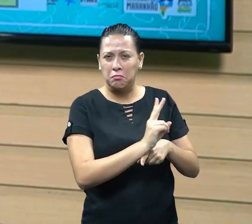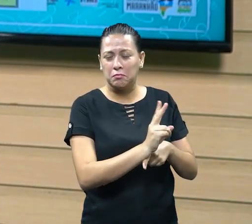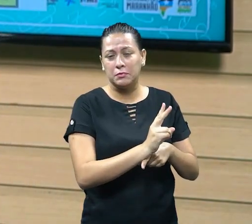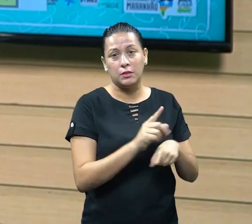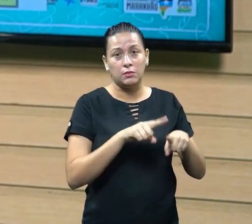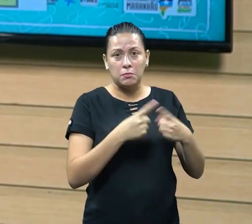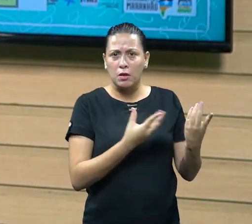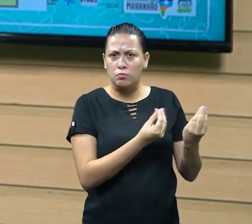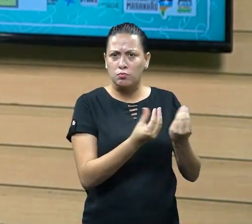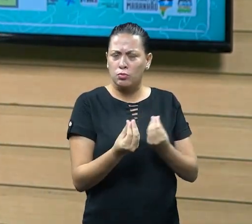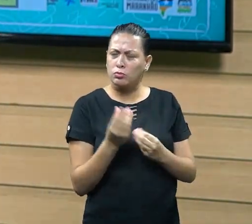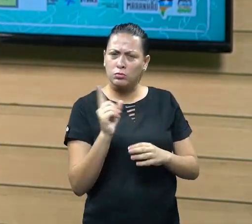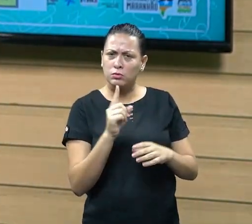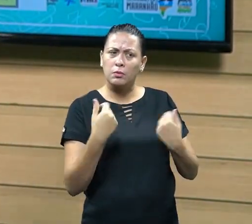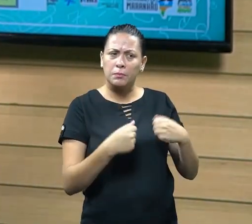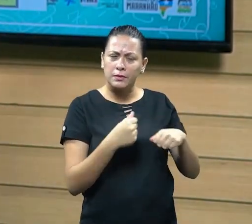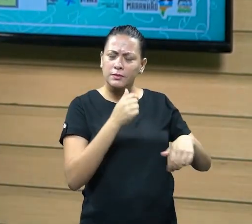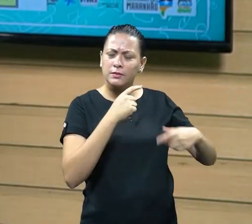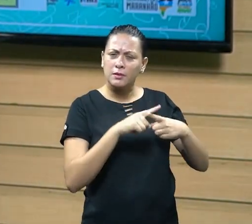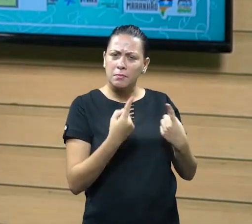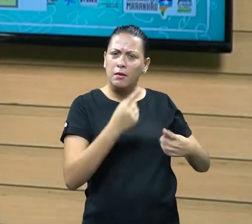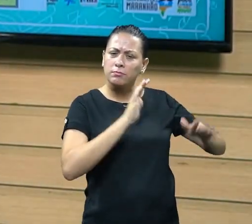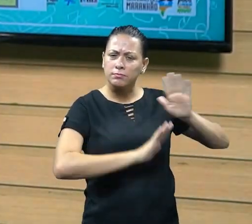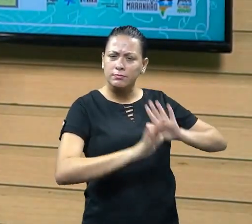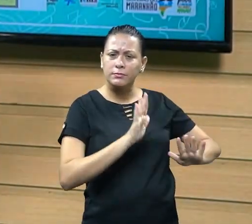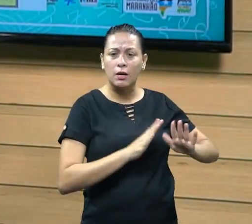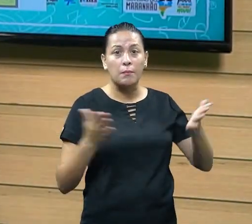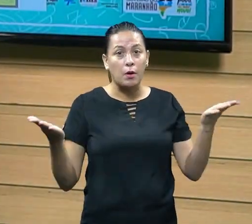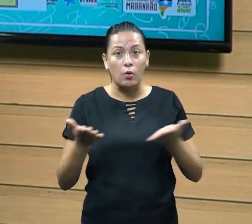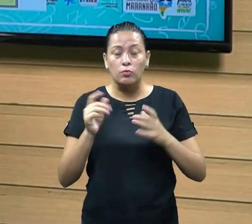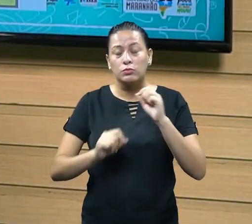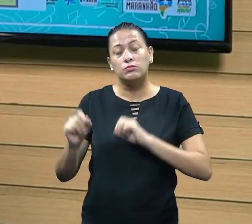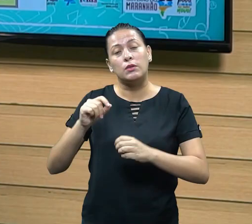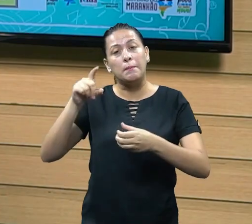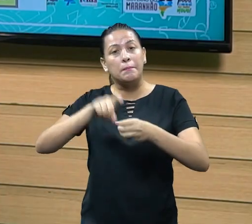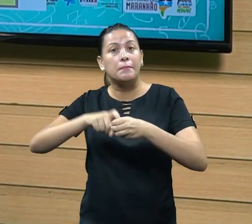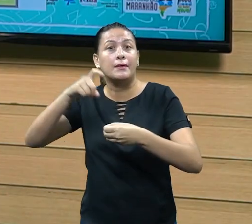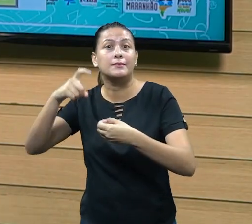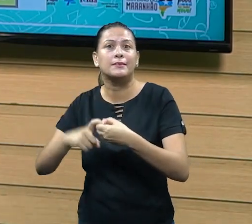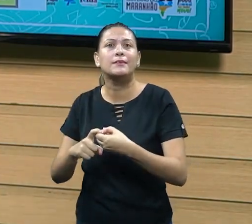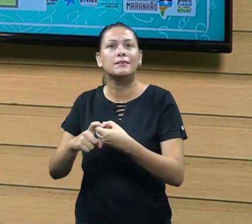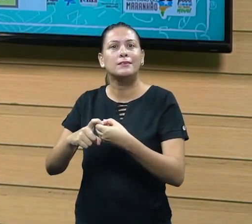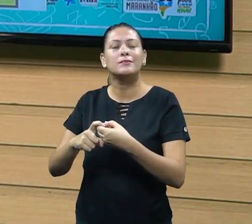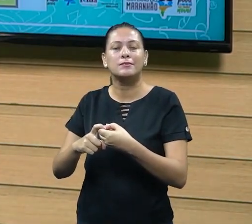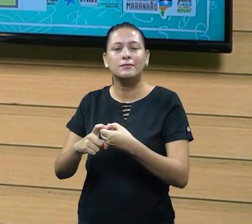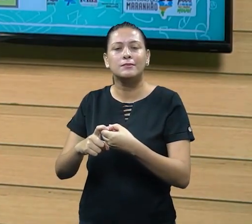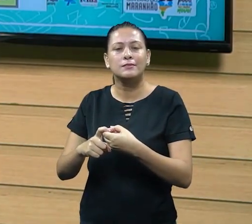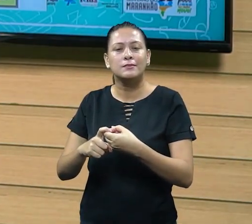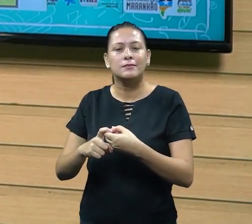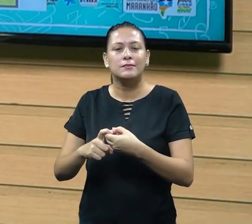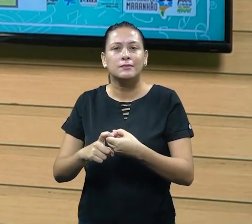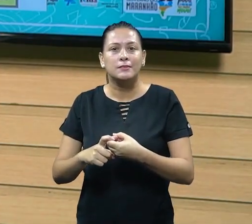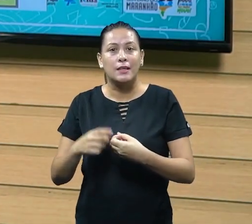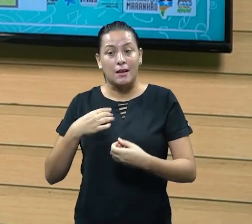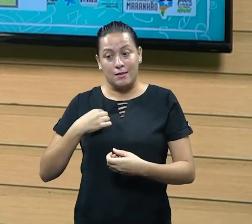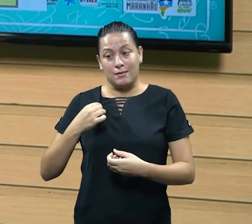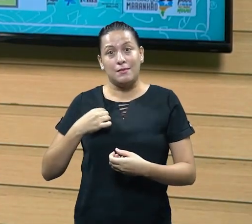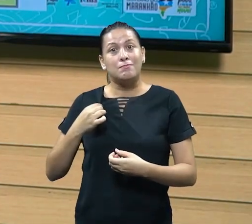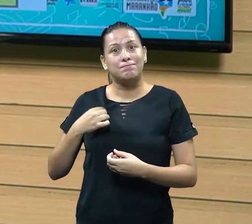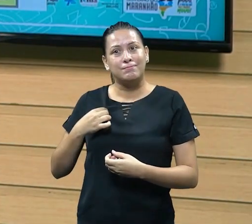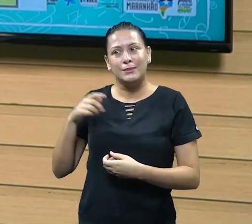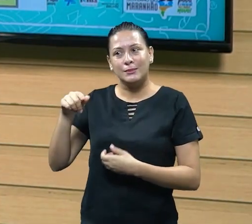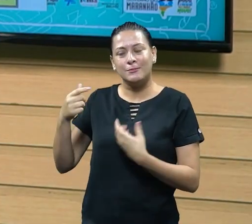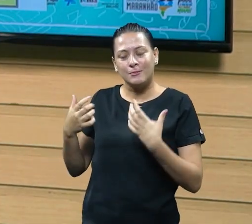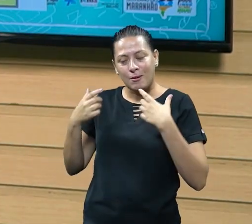bagunça, mas não o excesso. Hoje o que tu traz para o teu funcionário? O sentimento de parceria e compromisso. Aquilo que eu falei agora há pouco, dá camisa para ele